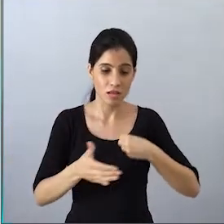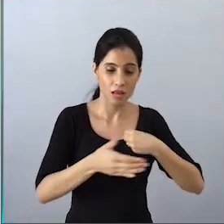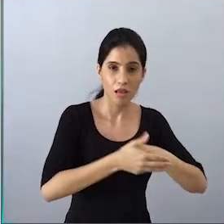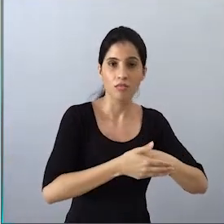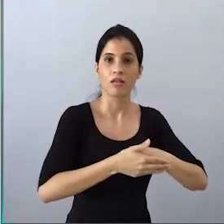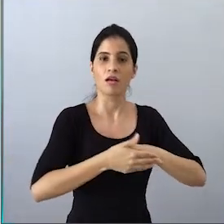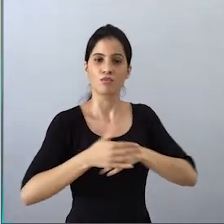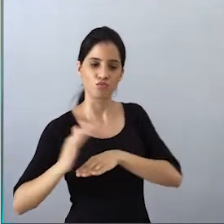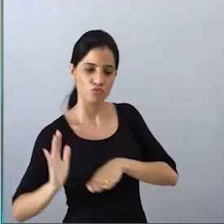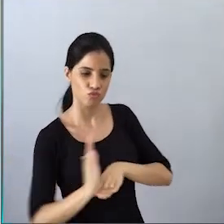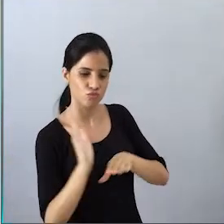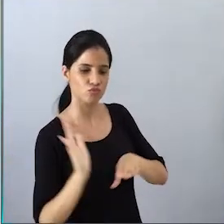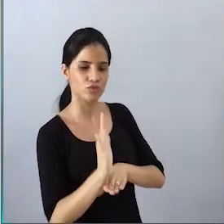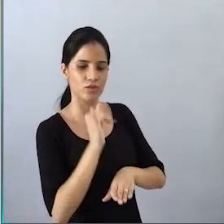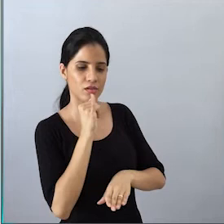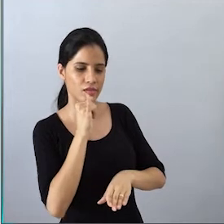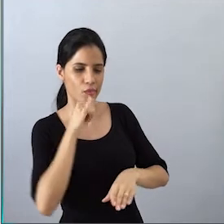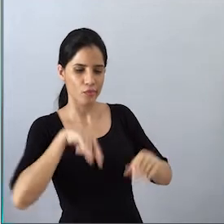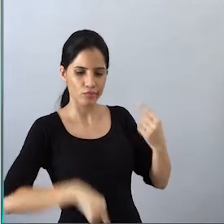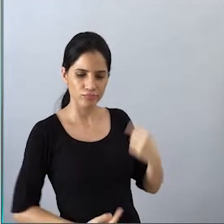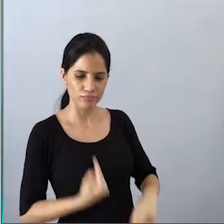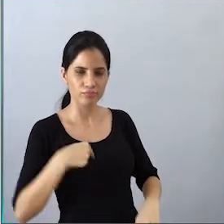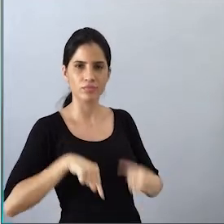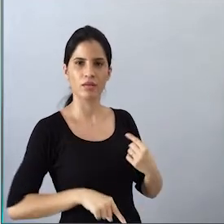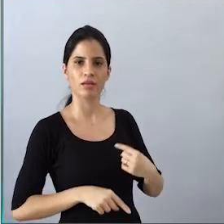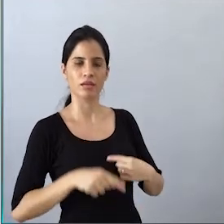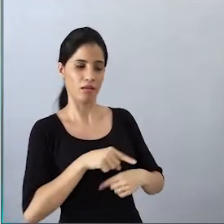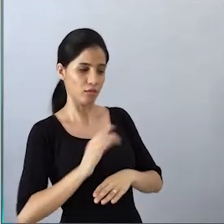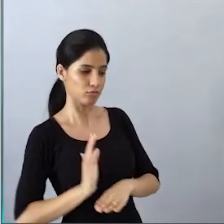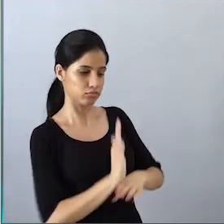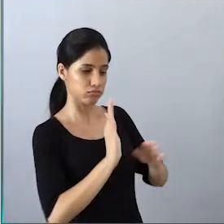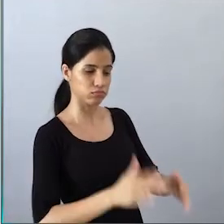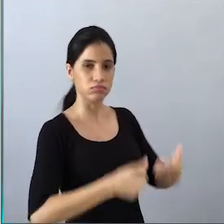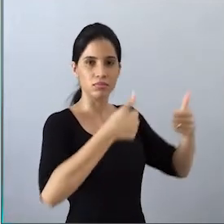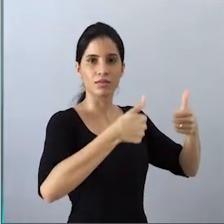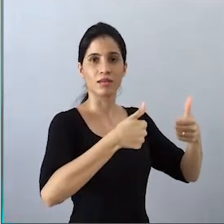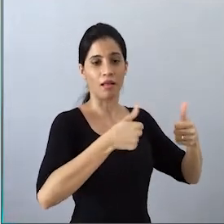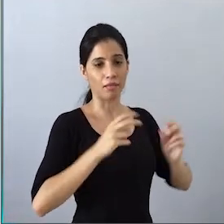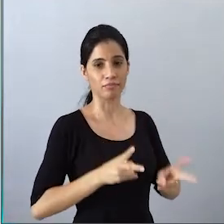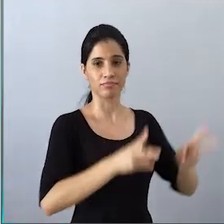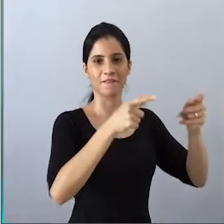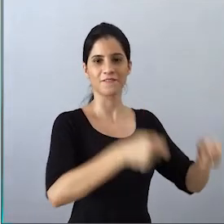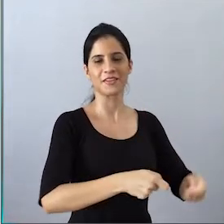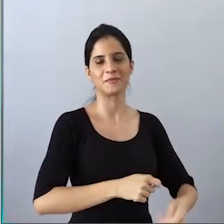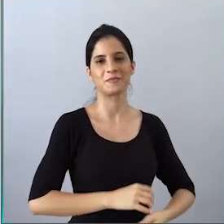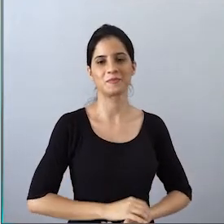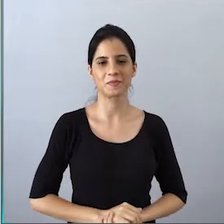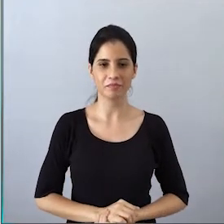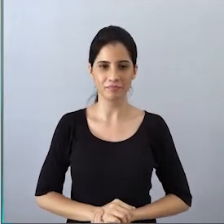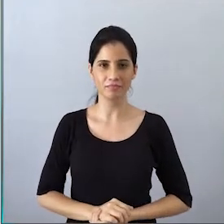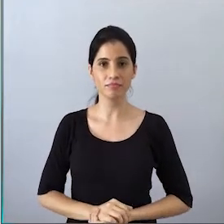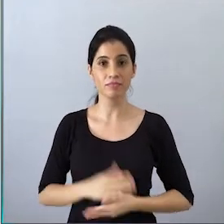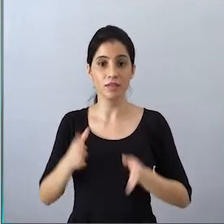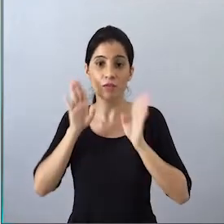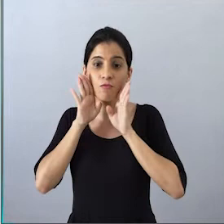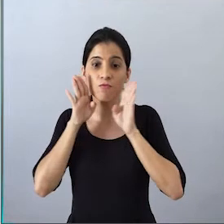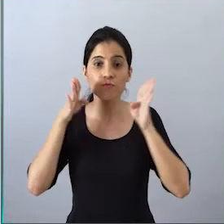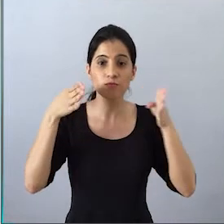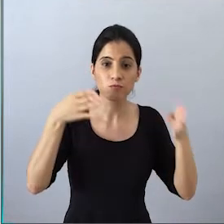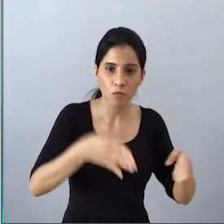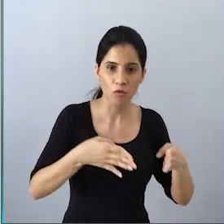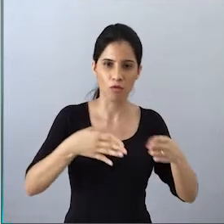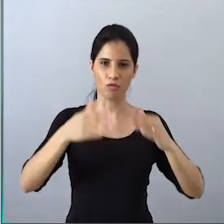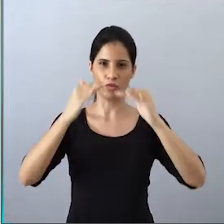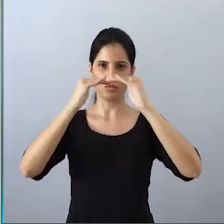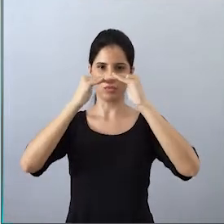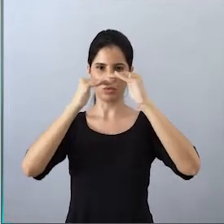células adesividade, passagem de substâncias e manutenção da estrutura celular, por exemplo. Ainda relacionado aos complexos